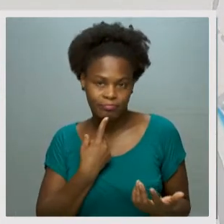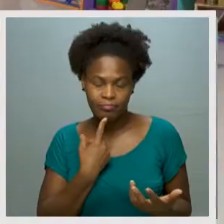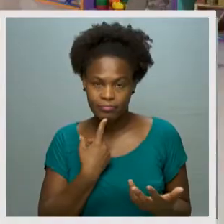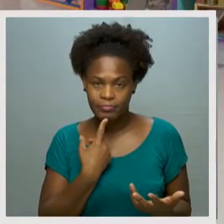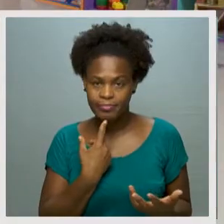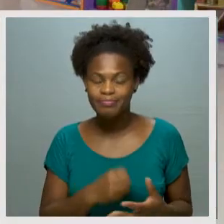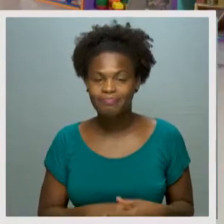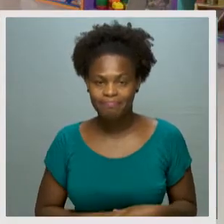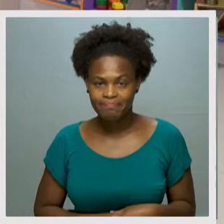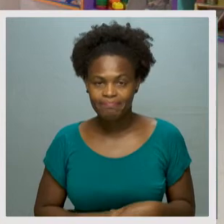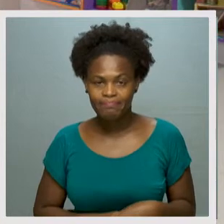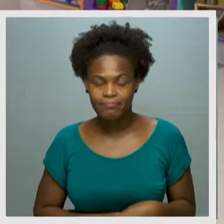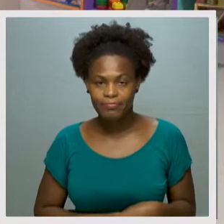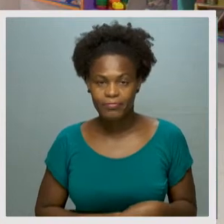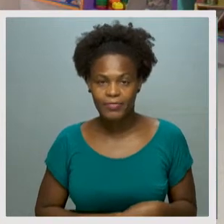maneira.